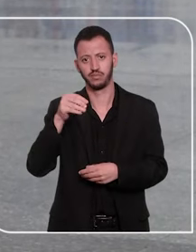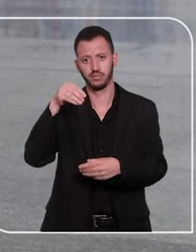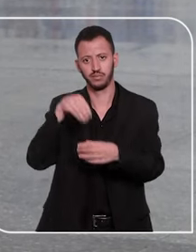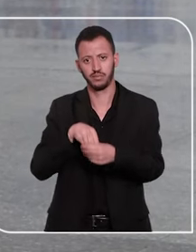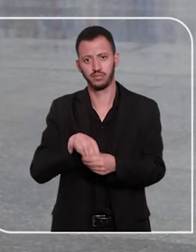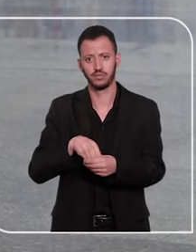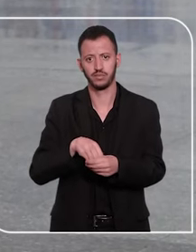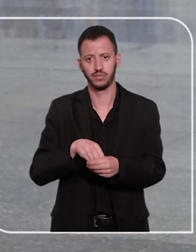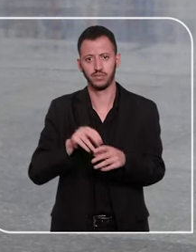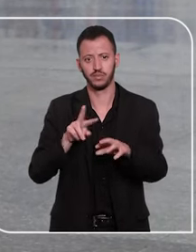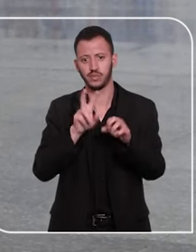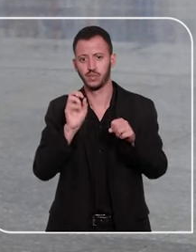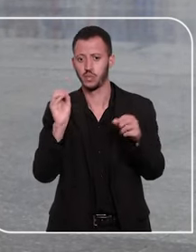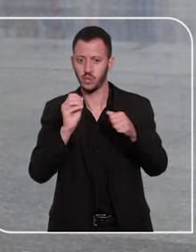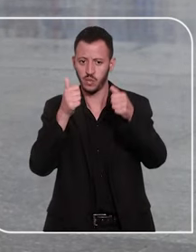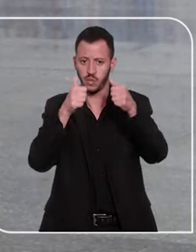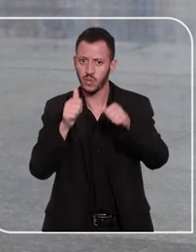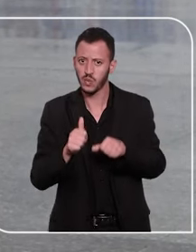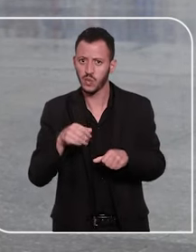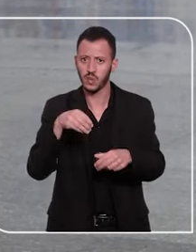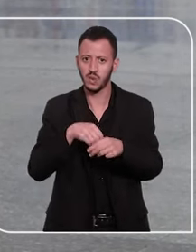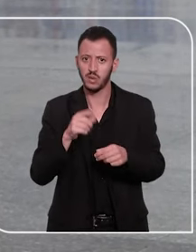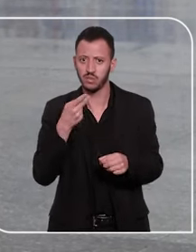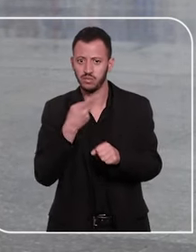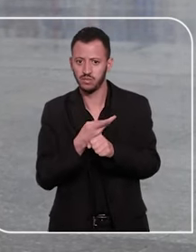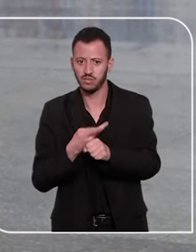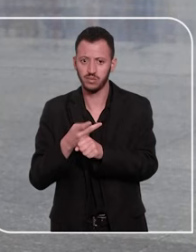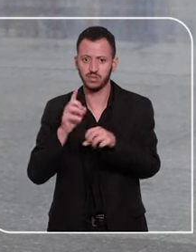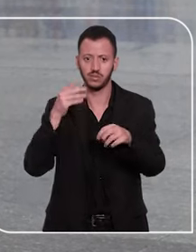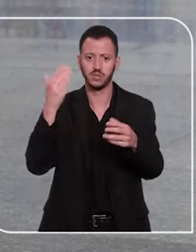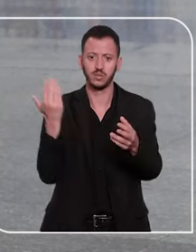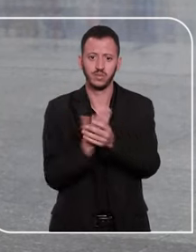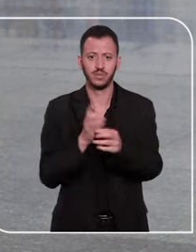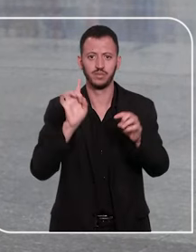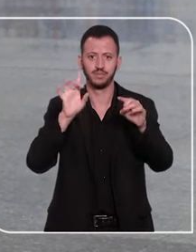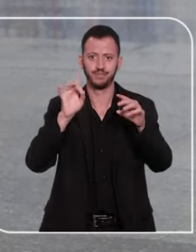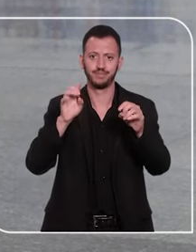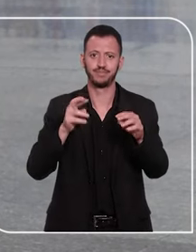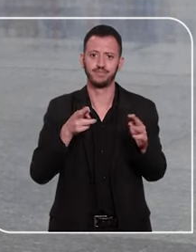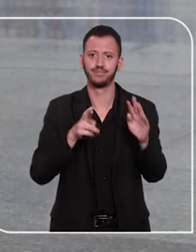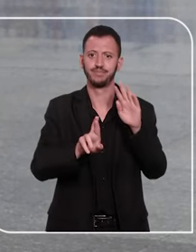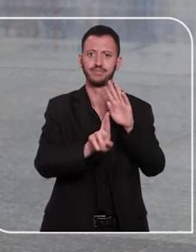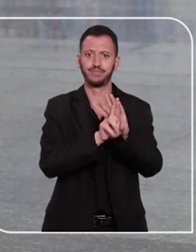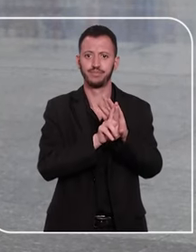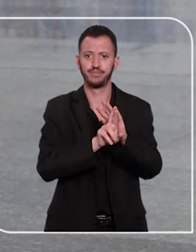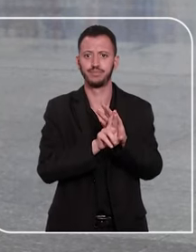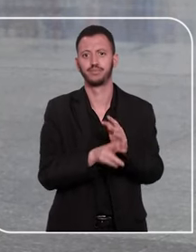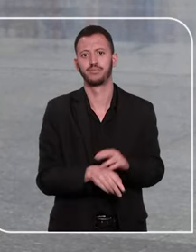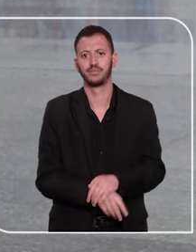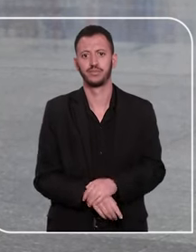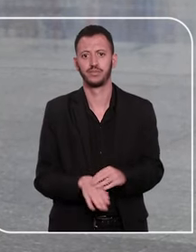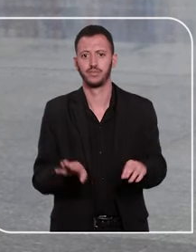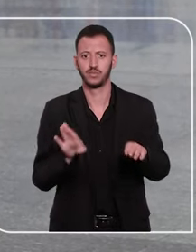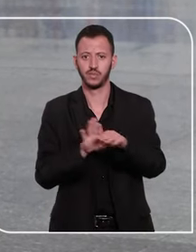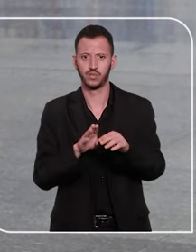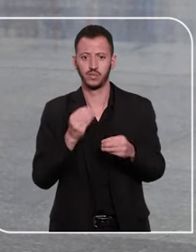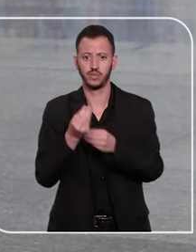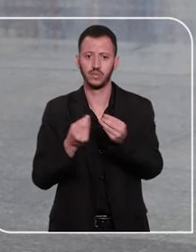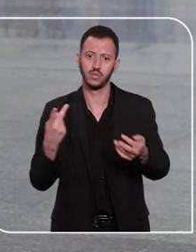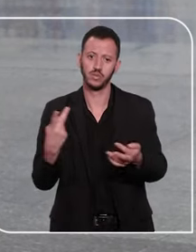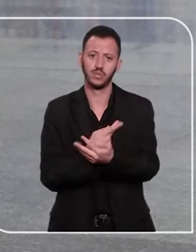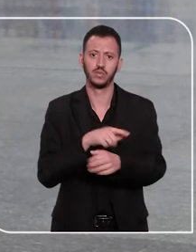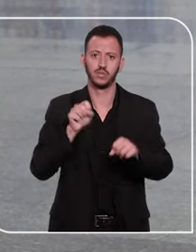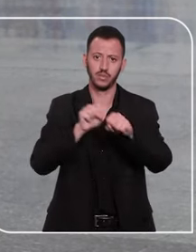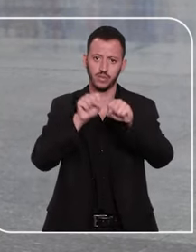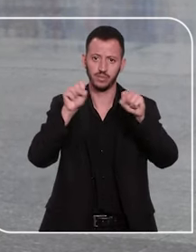Há apenas a definição de uma tese sem a análise do mérito de processos específicos representativos da controvérsia